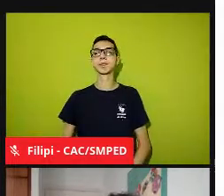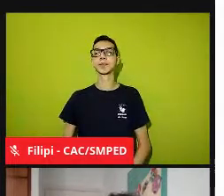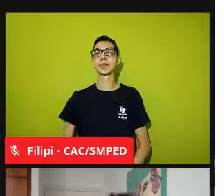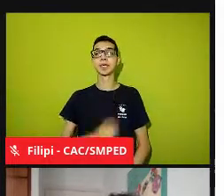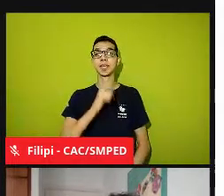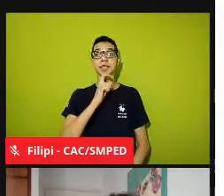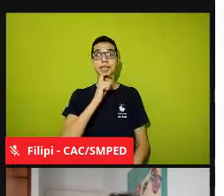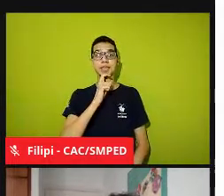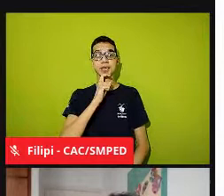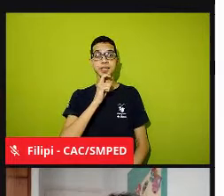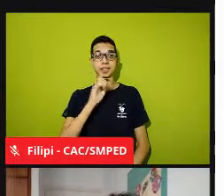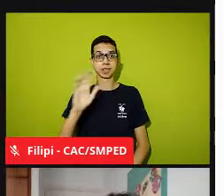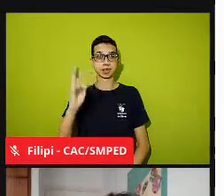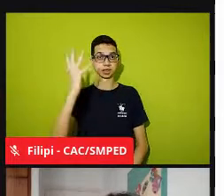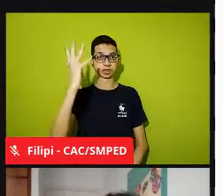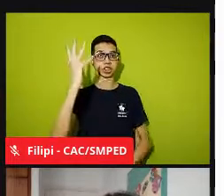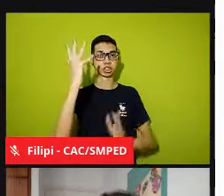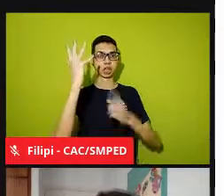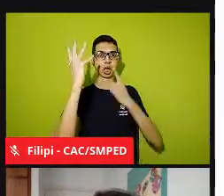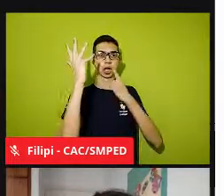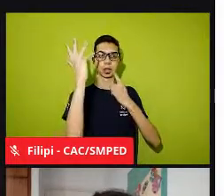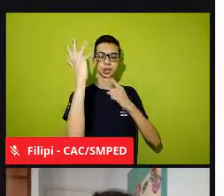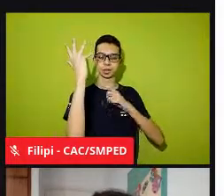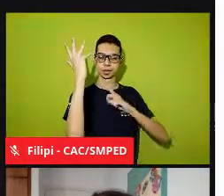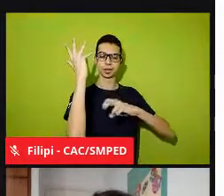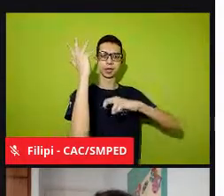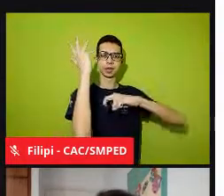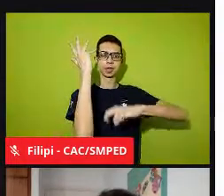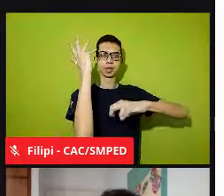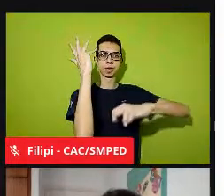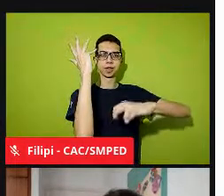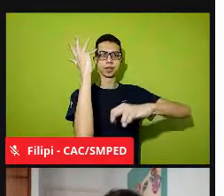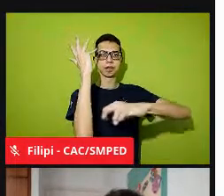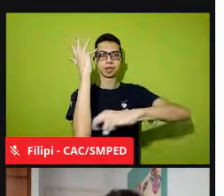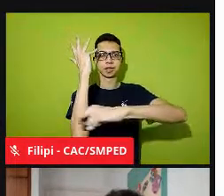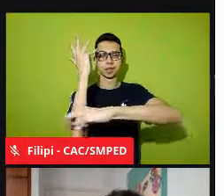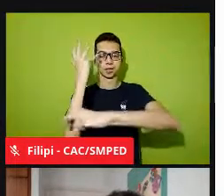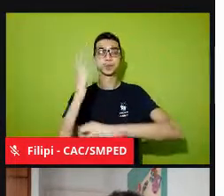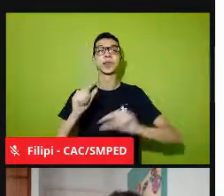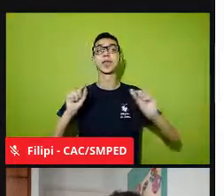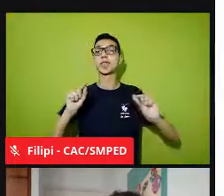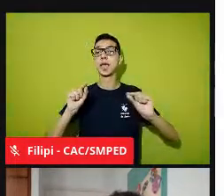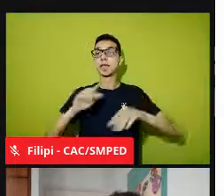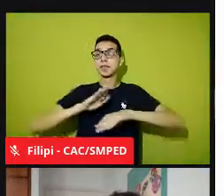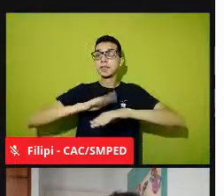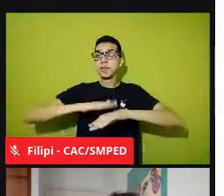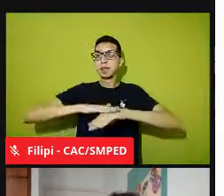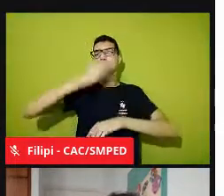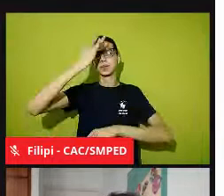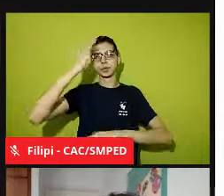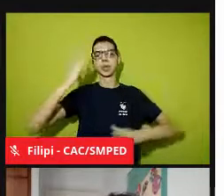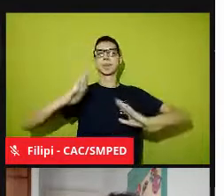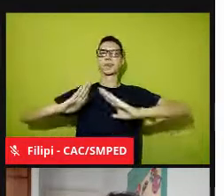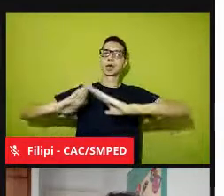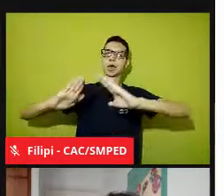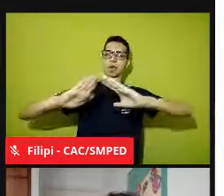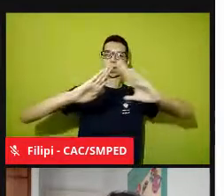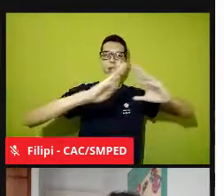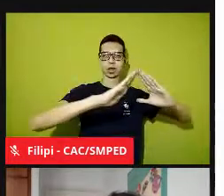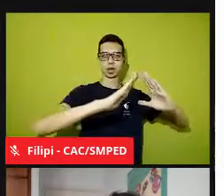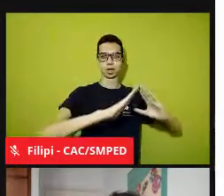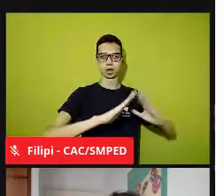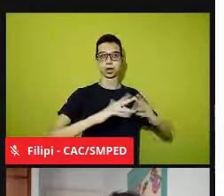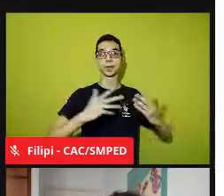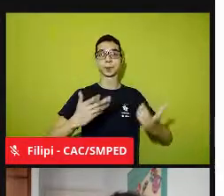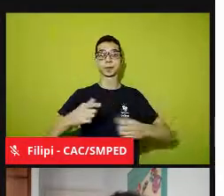sido construído uns elementos aqui de bancos pelos moradores. E a gente, com o alargamento da calçada, reduzindo